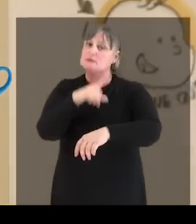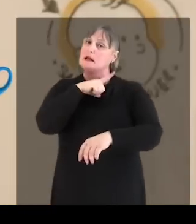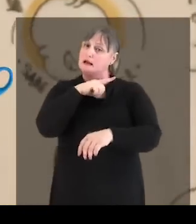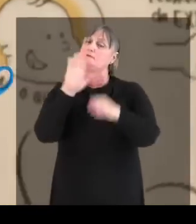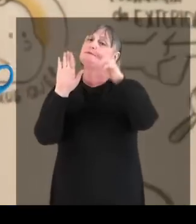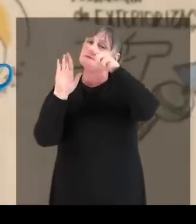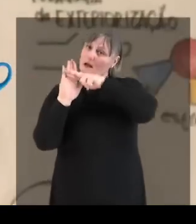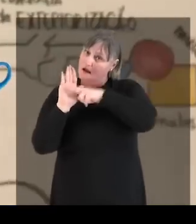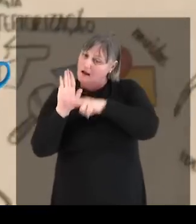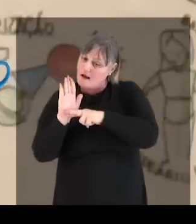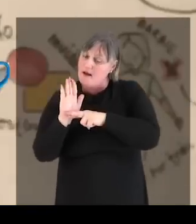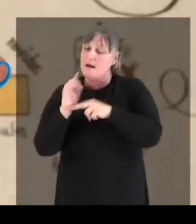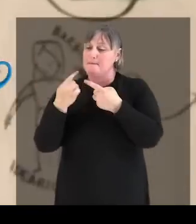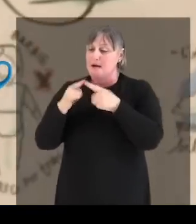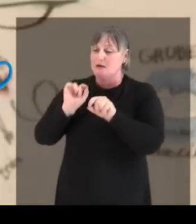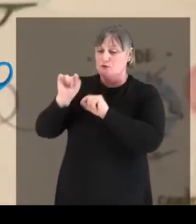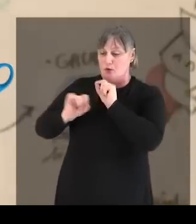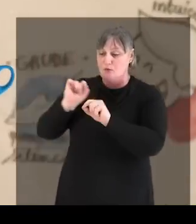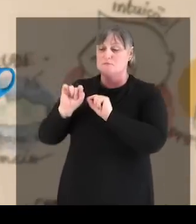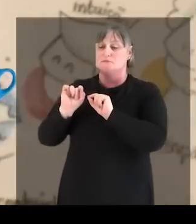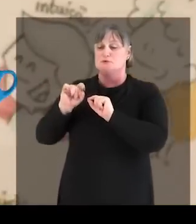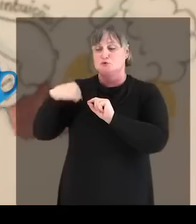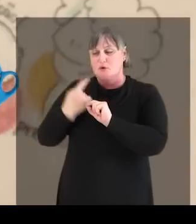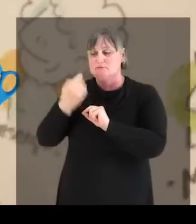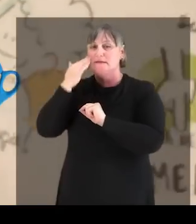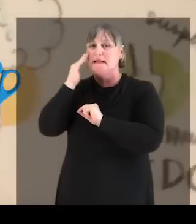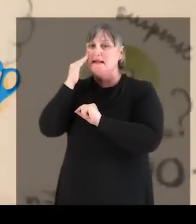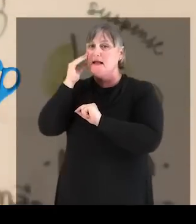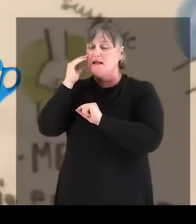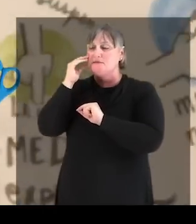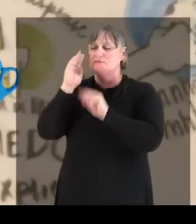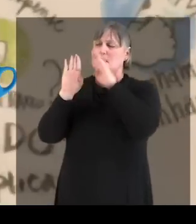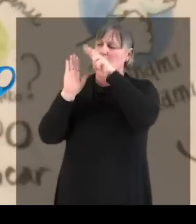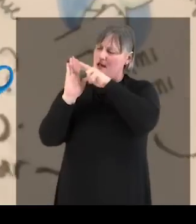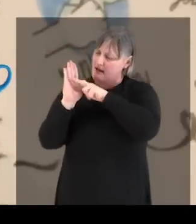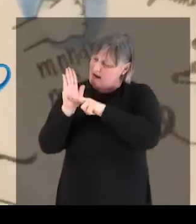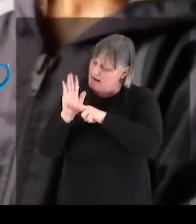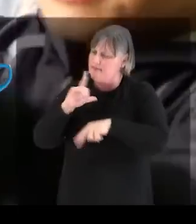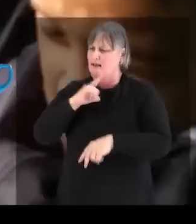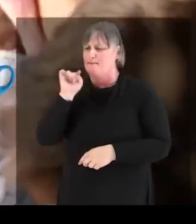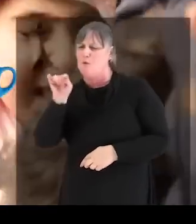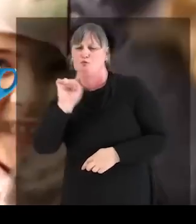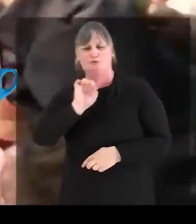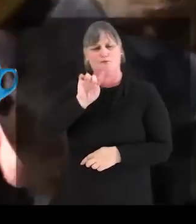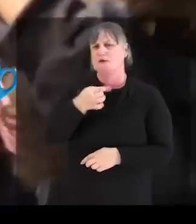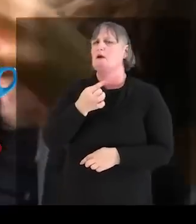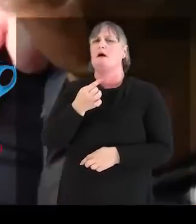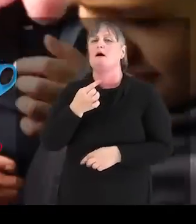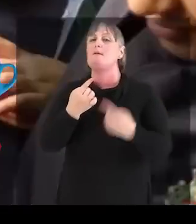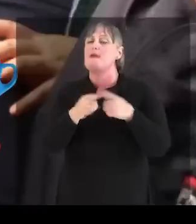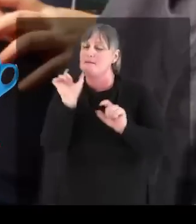das diretrizes. Nós só interpretamos as diretrizes não somente pelos pontos, pelas vírgulas.